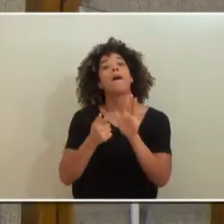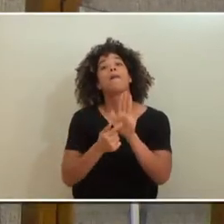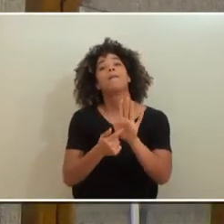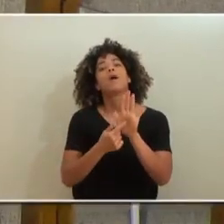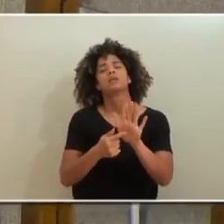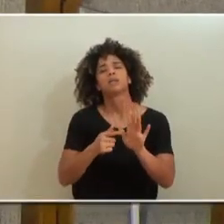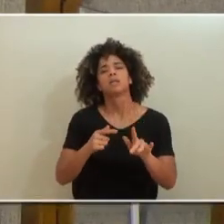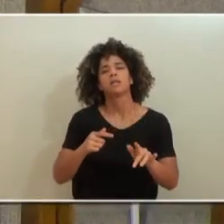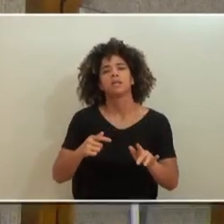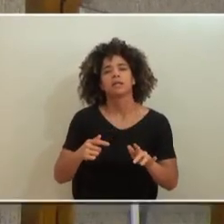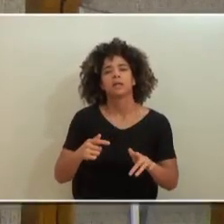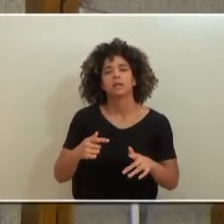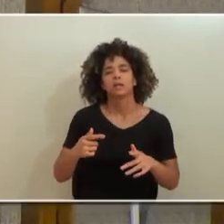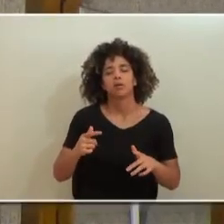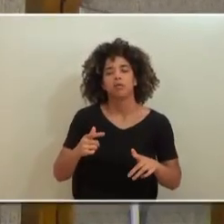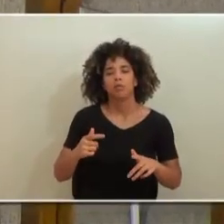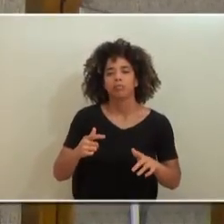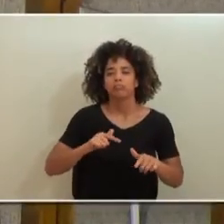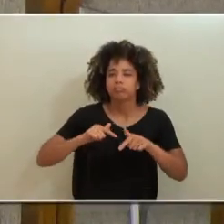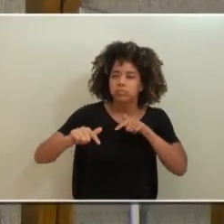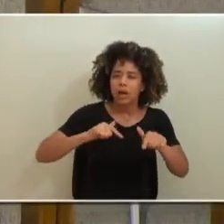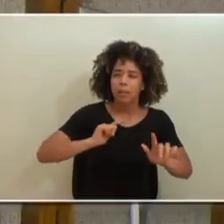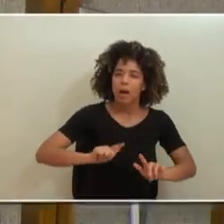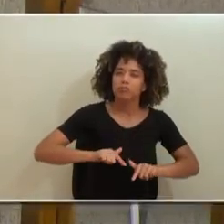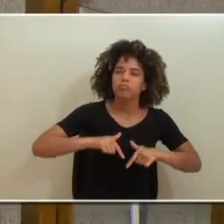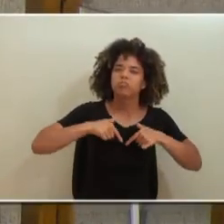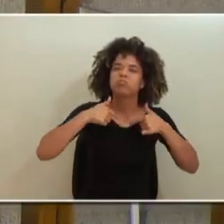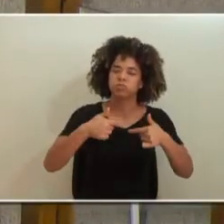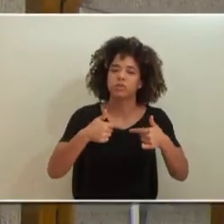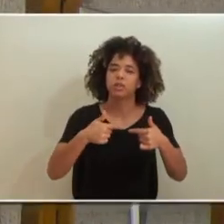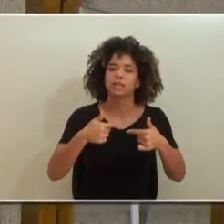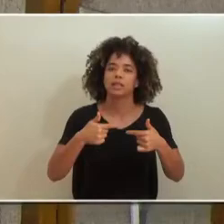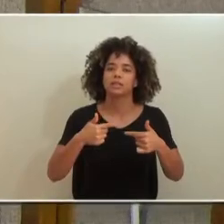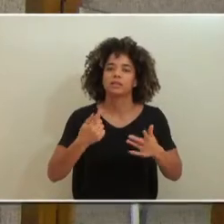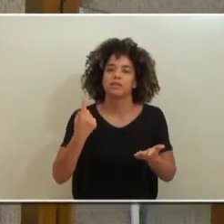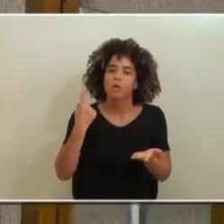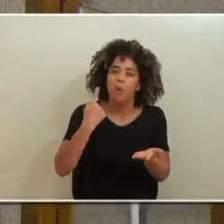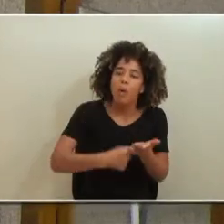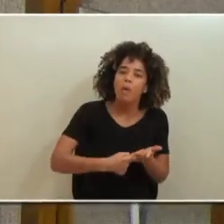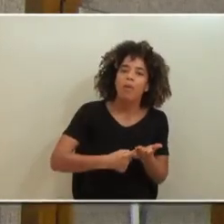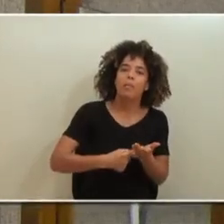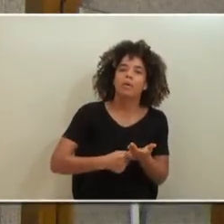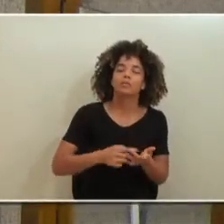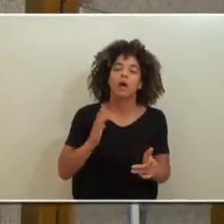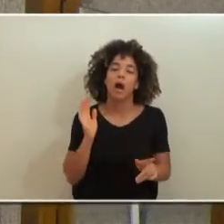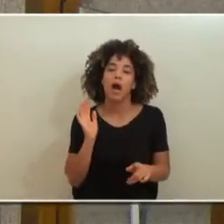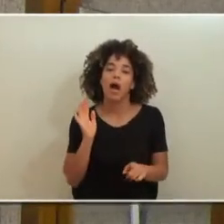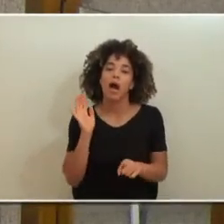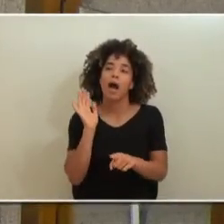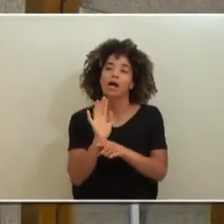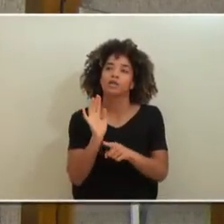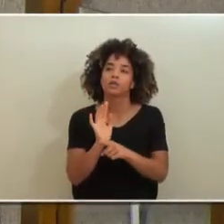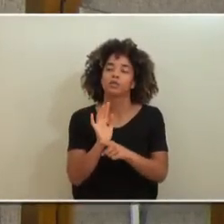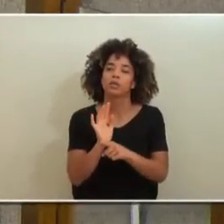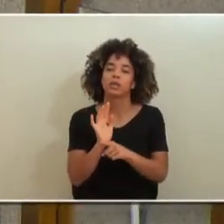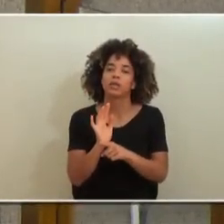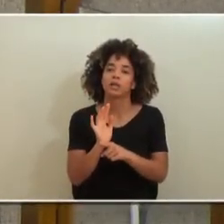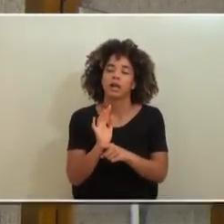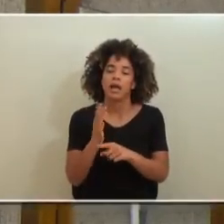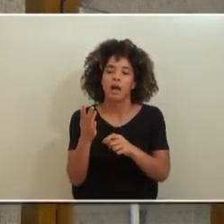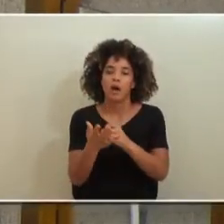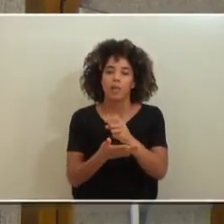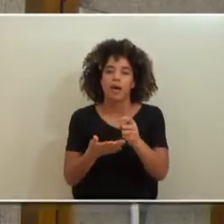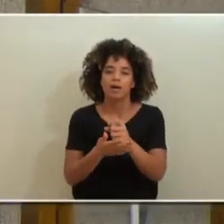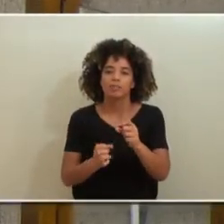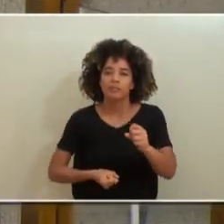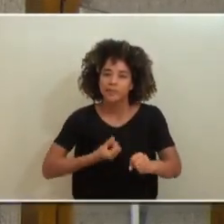diferença significativa na construção de uma sociedade mais justa e compassiva. Eu vou repetir, uma fonte de inspiração para futuras